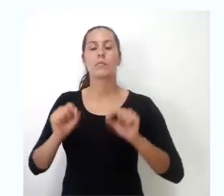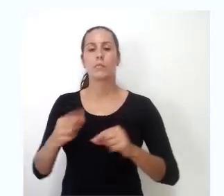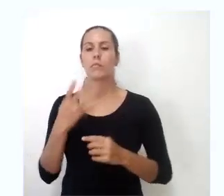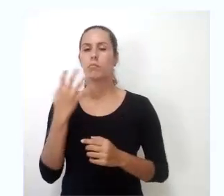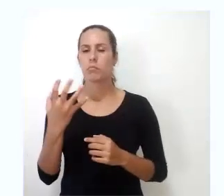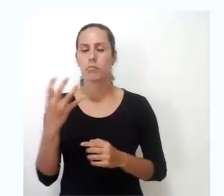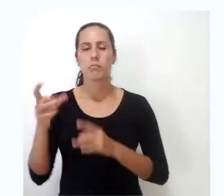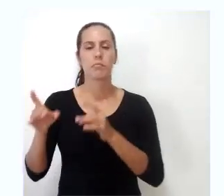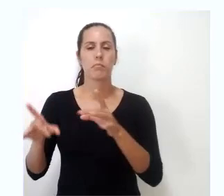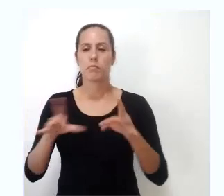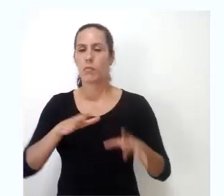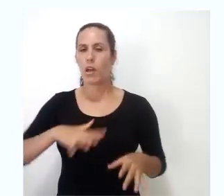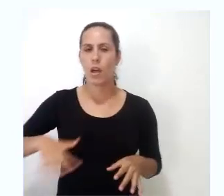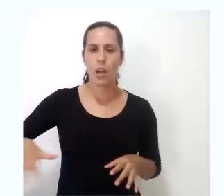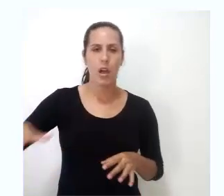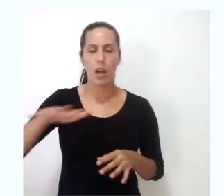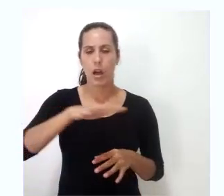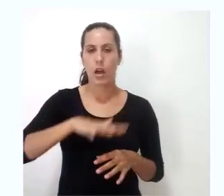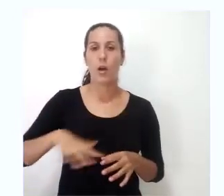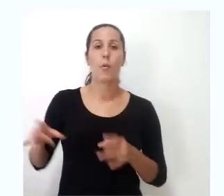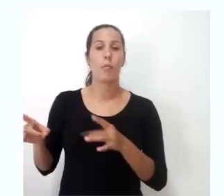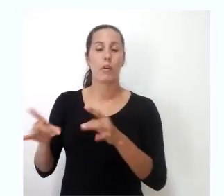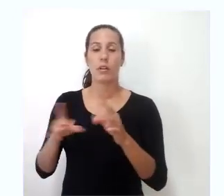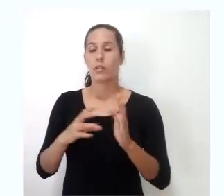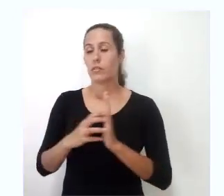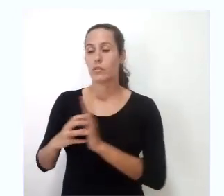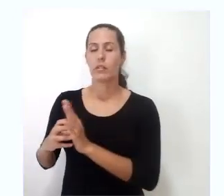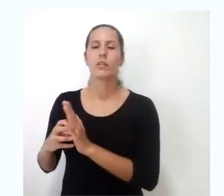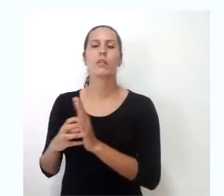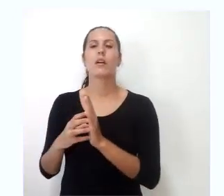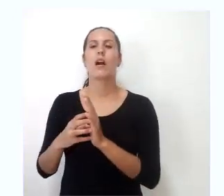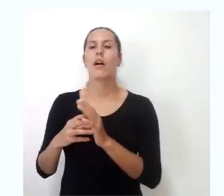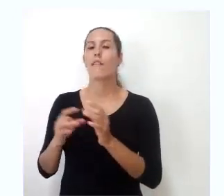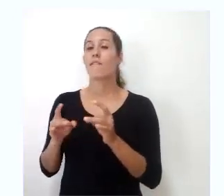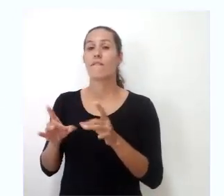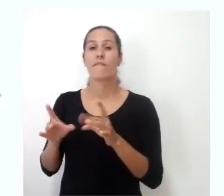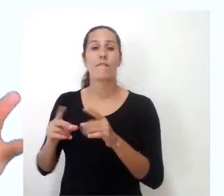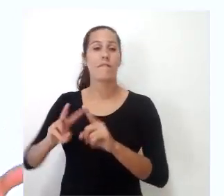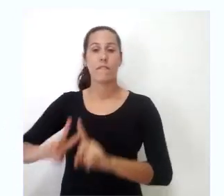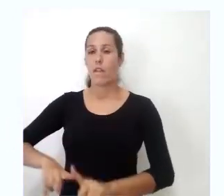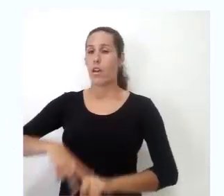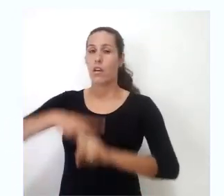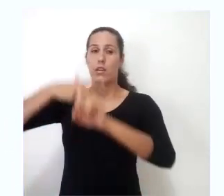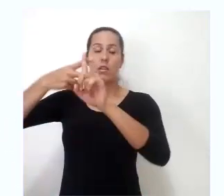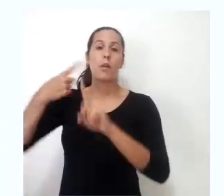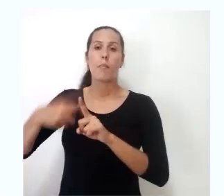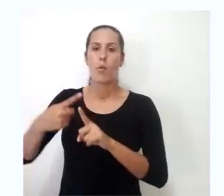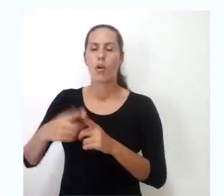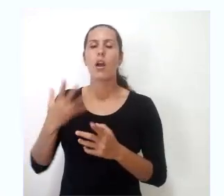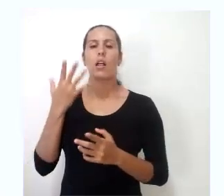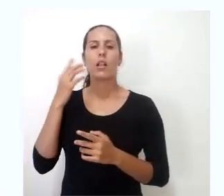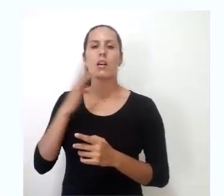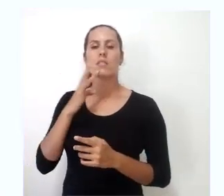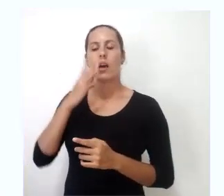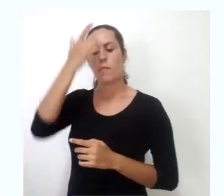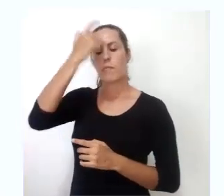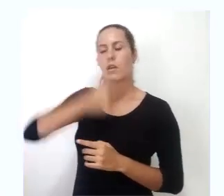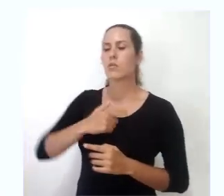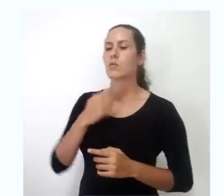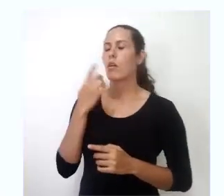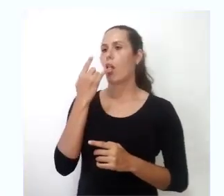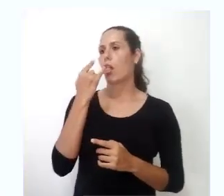persuasão, o consumo. Muitas marcas vendem muito, porque elas sabem persuadir, certo? Seduzir